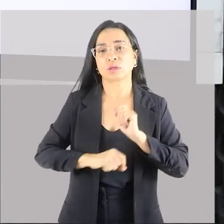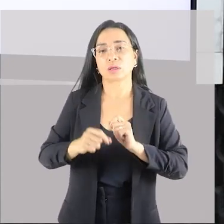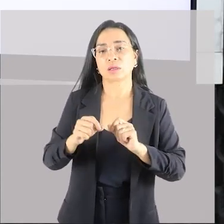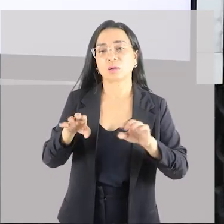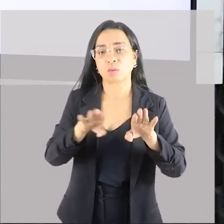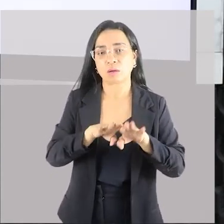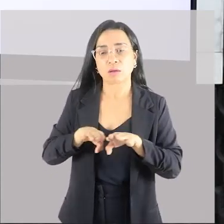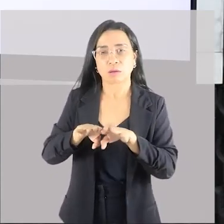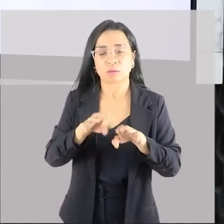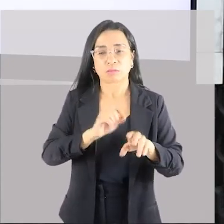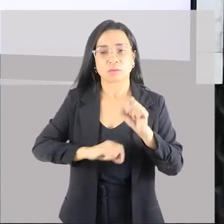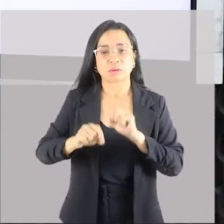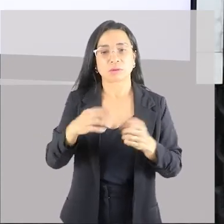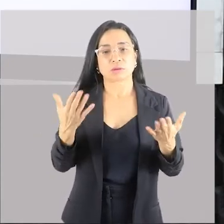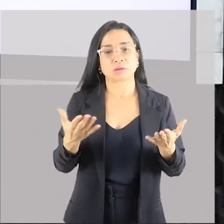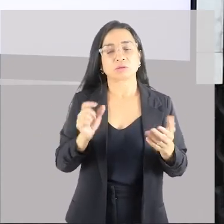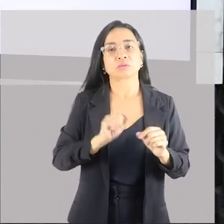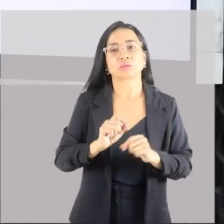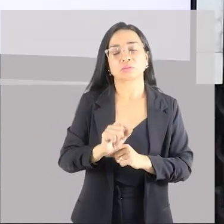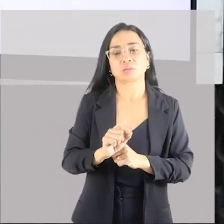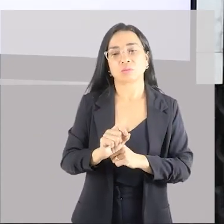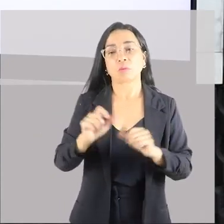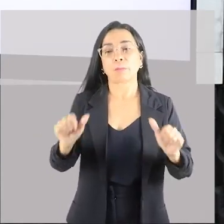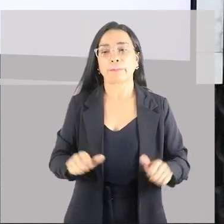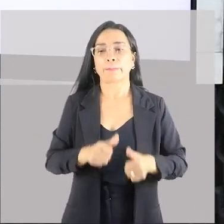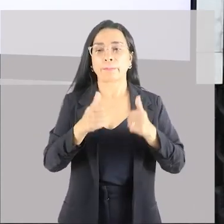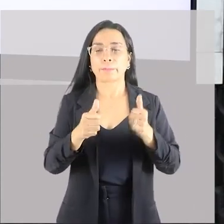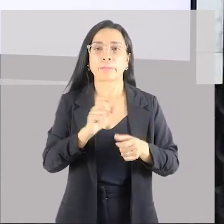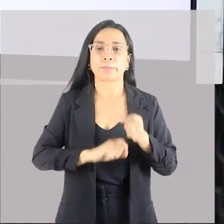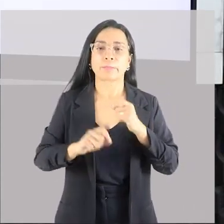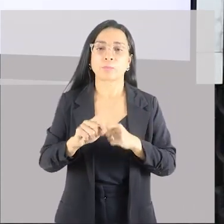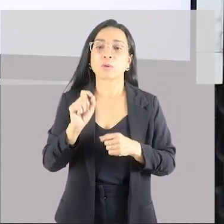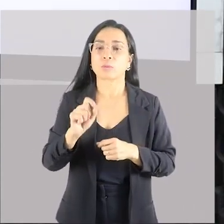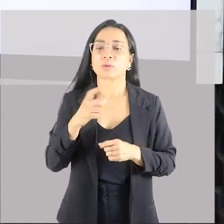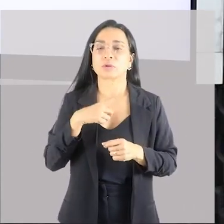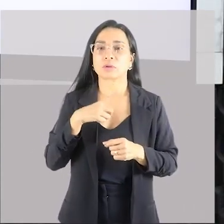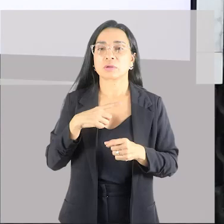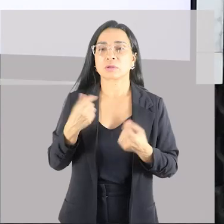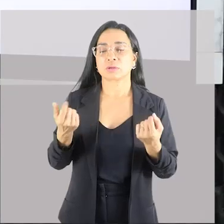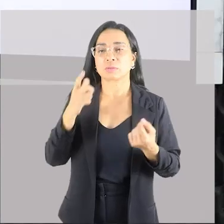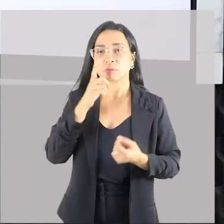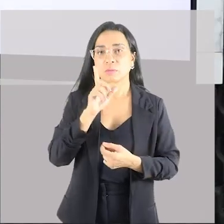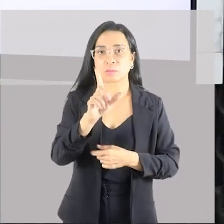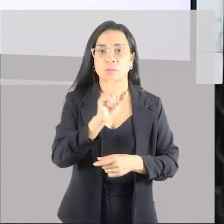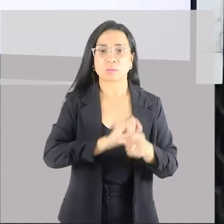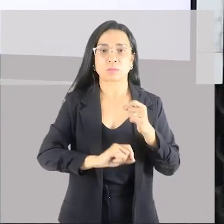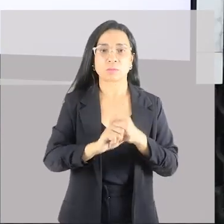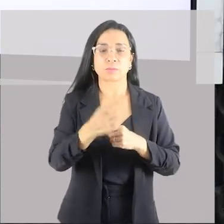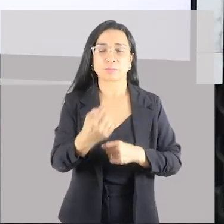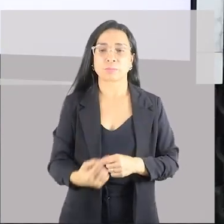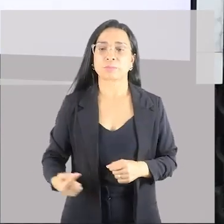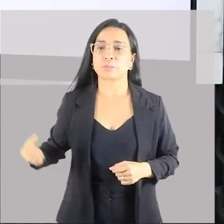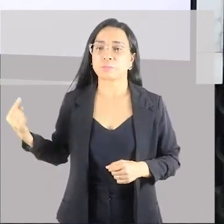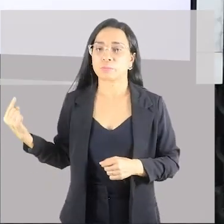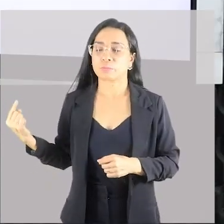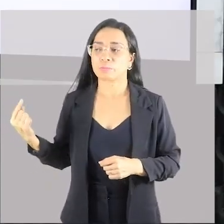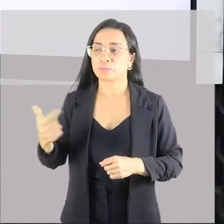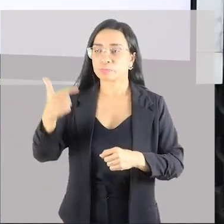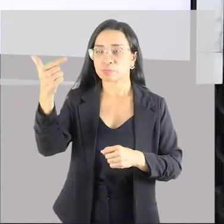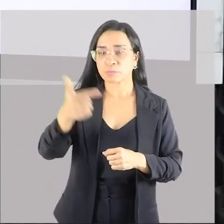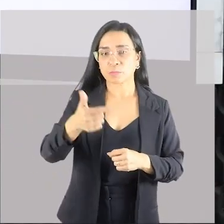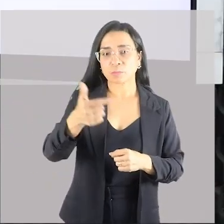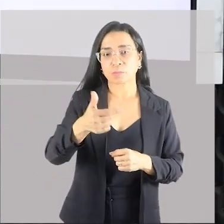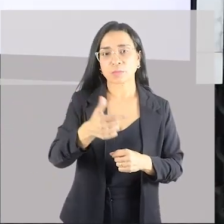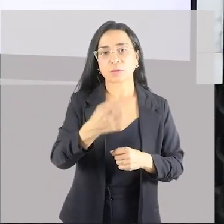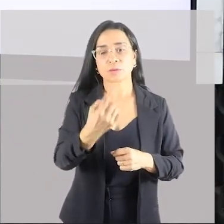liberdade, perfaz um estágio que seria o melhor, aquele que deveríamos alcançar. Perfeito?